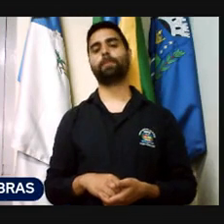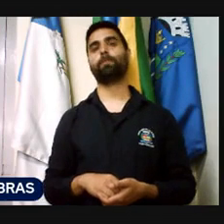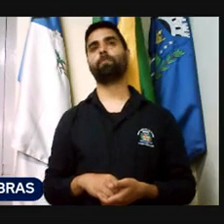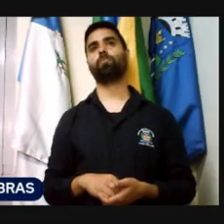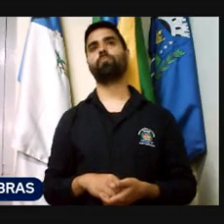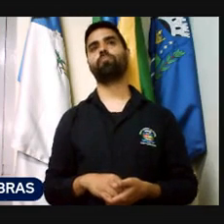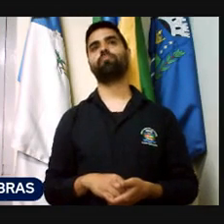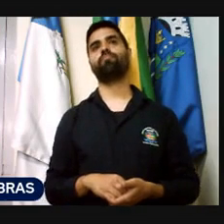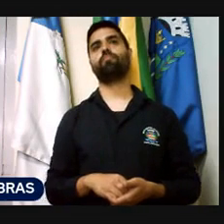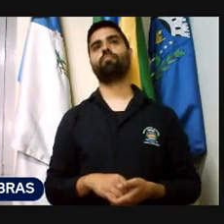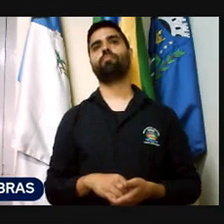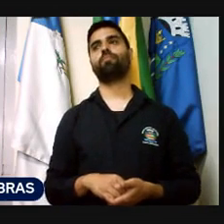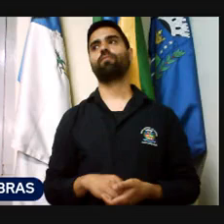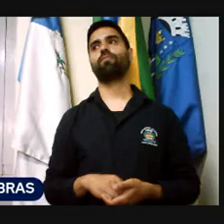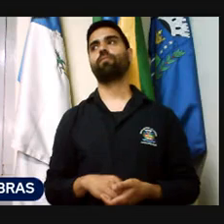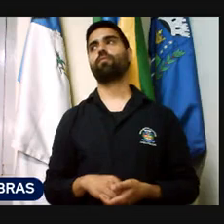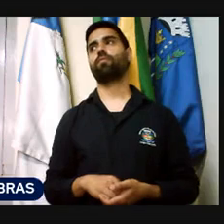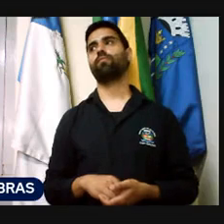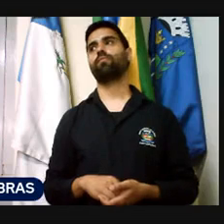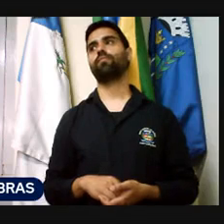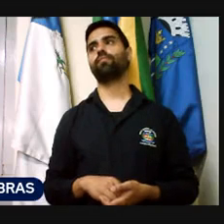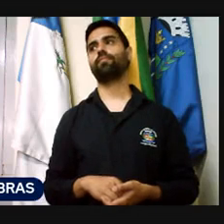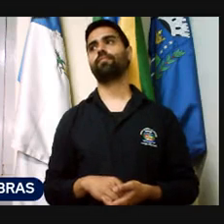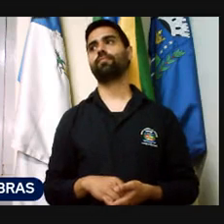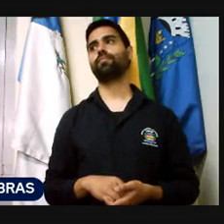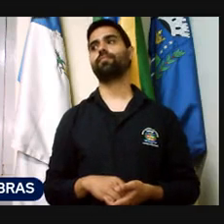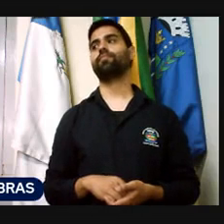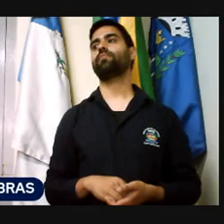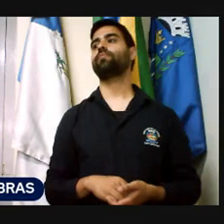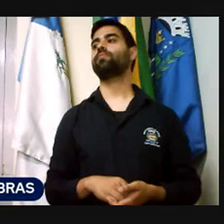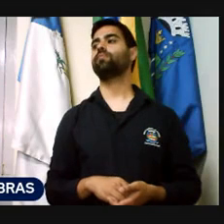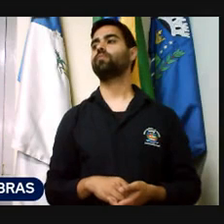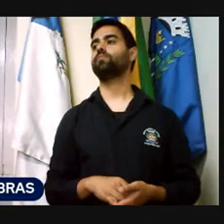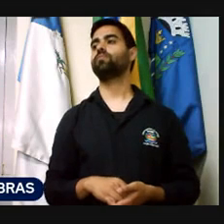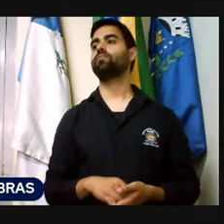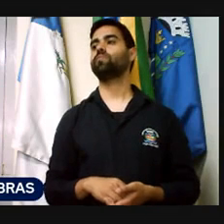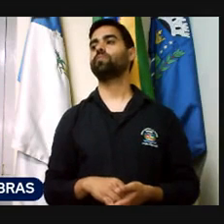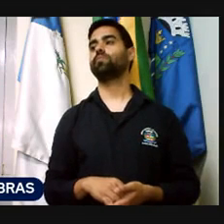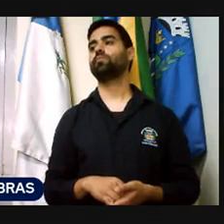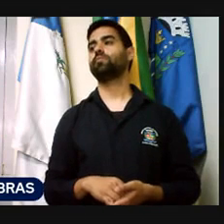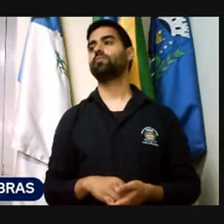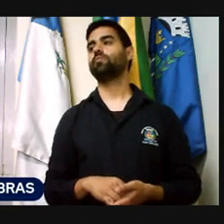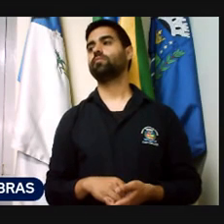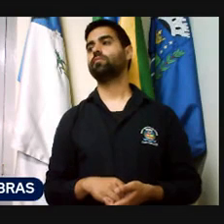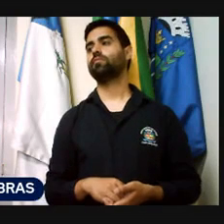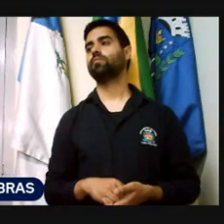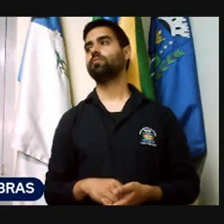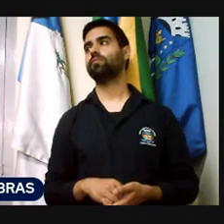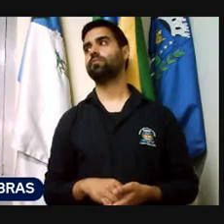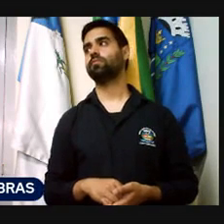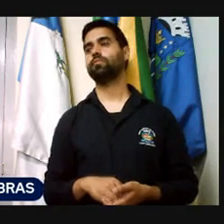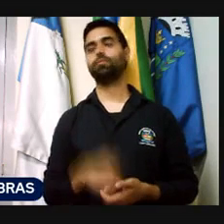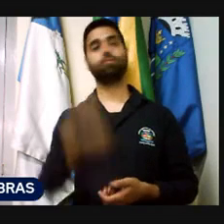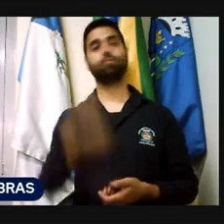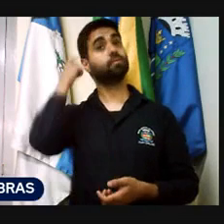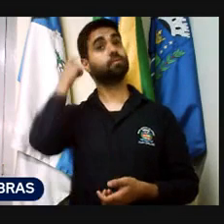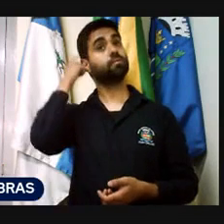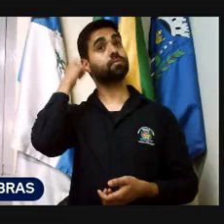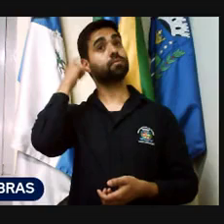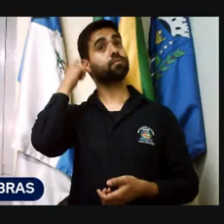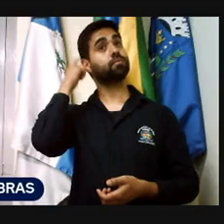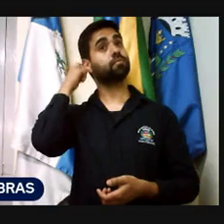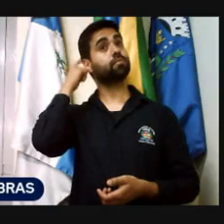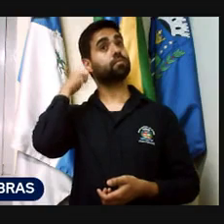David. Vereador Eduardo Ávila. Aprova. Vereador Eduardo Rank. Aprova. Vereadora Fabiane. Aprova. Vereador Fábio Antônio. Vereador José